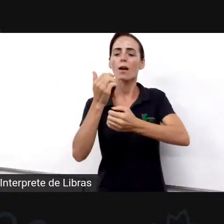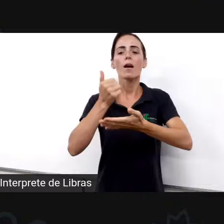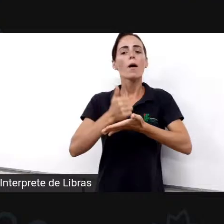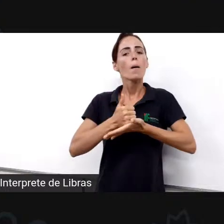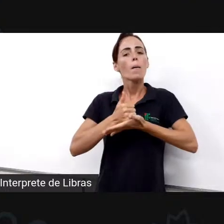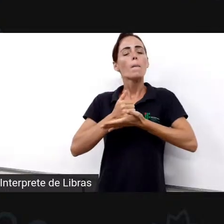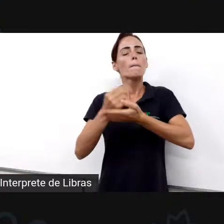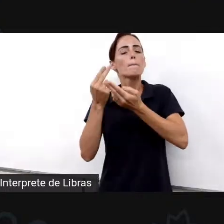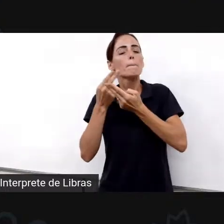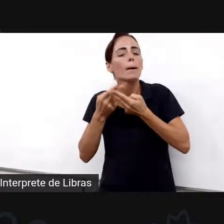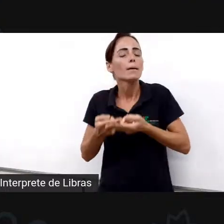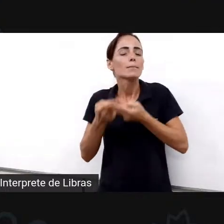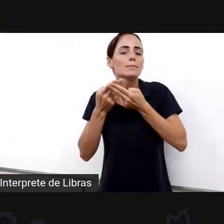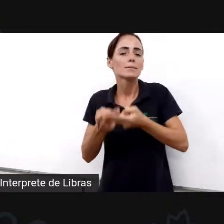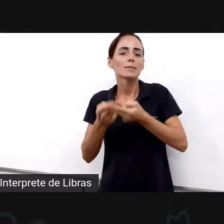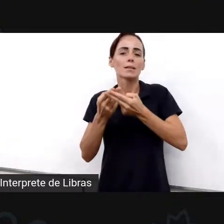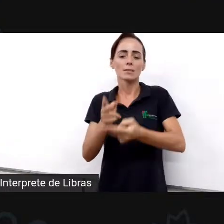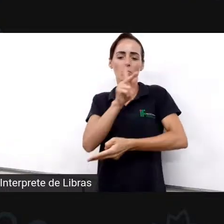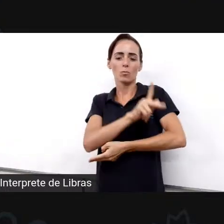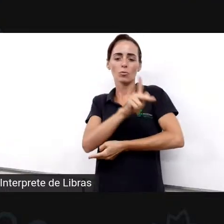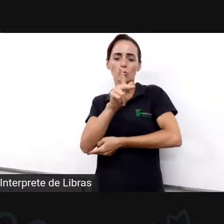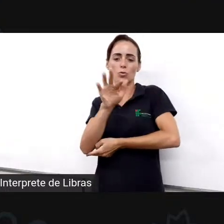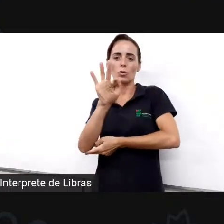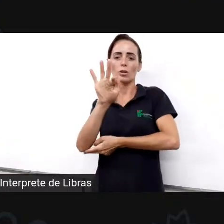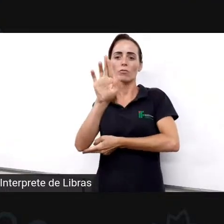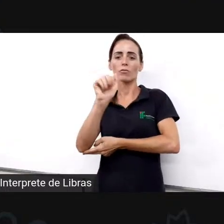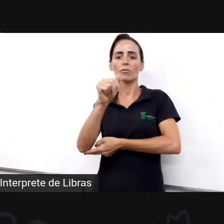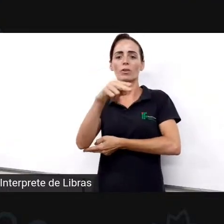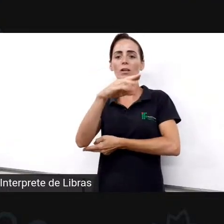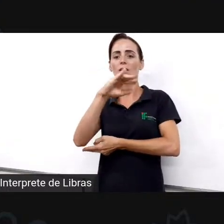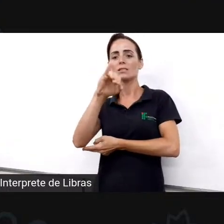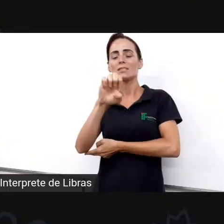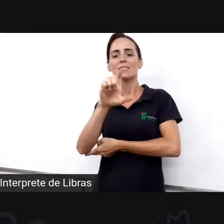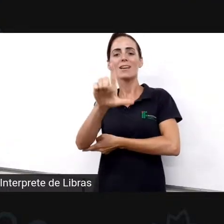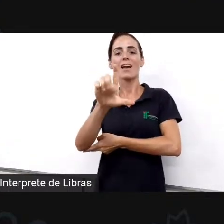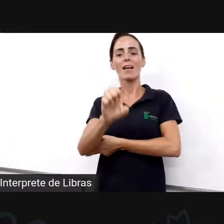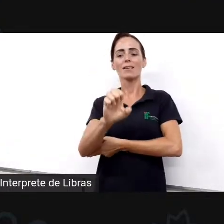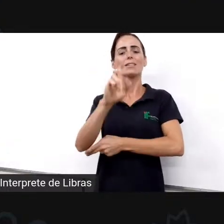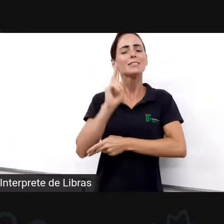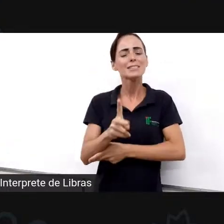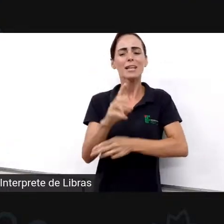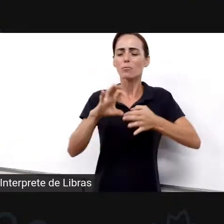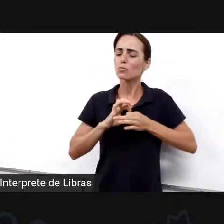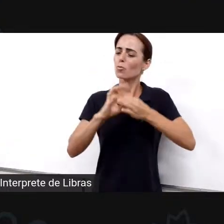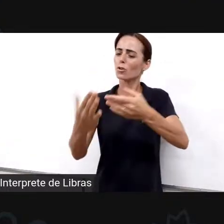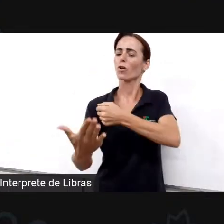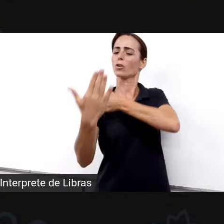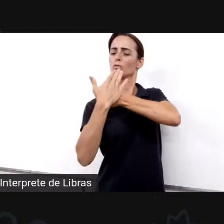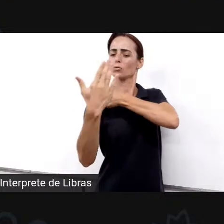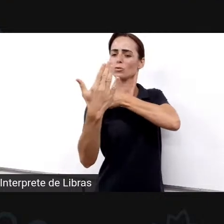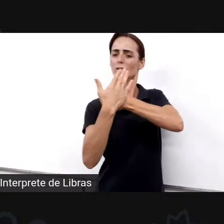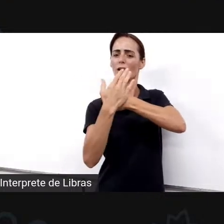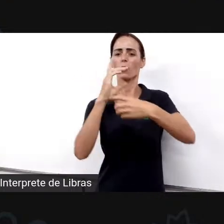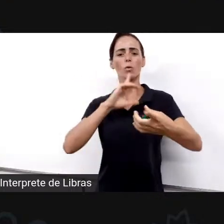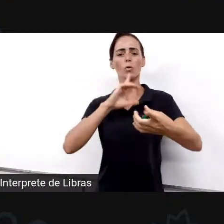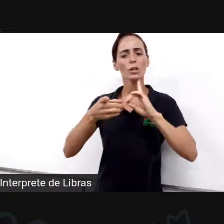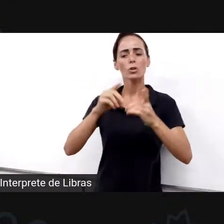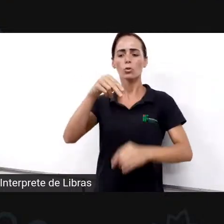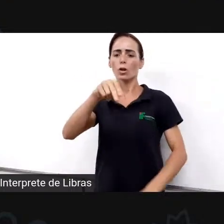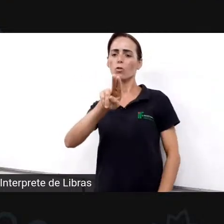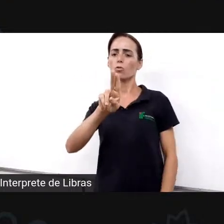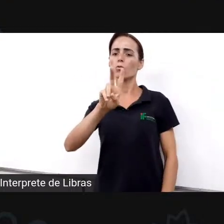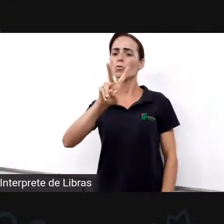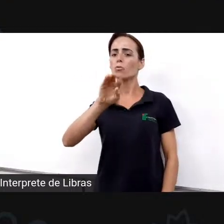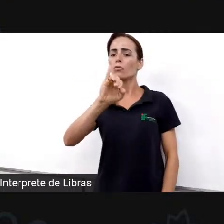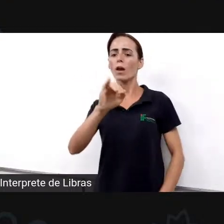Franciele, sempre disponível para nos ajudar, da coordenadora do curso, professora Núvia, sempre nos motivando,